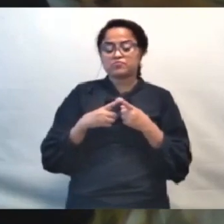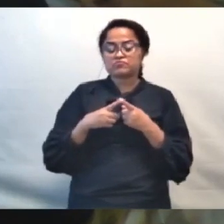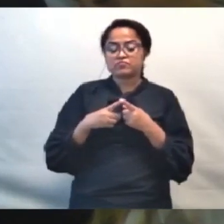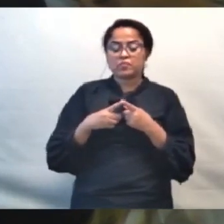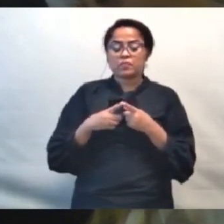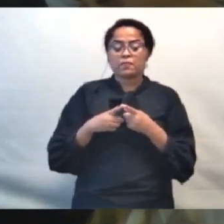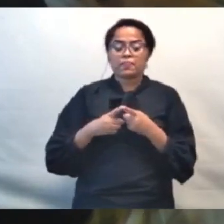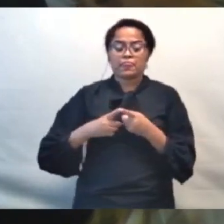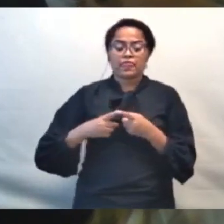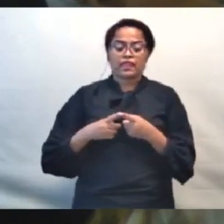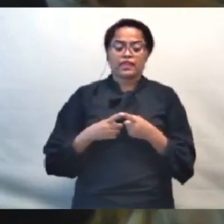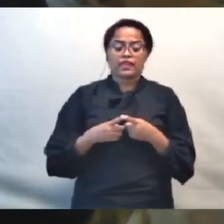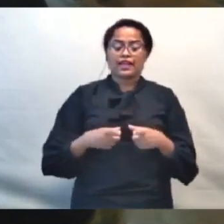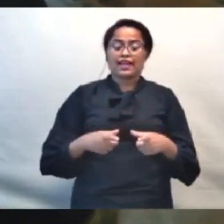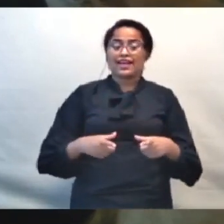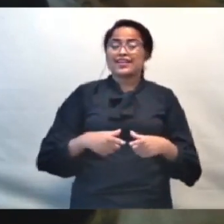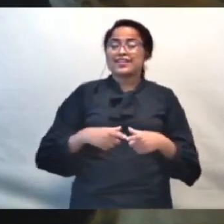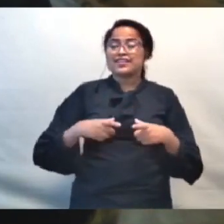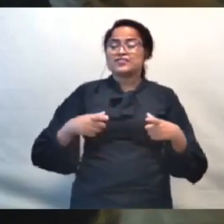das embalagens que